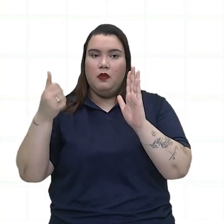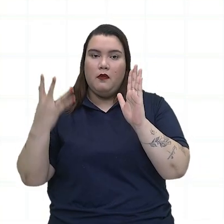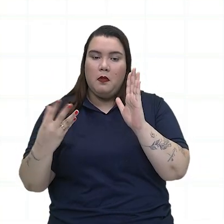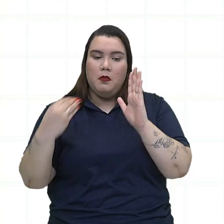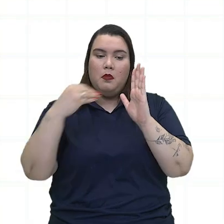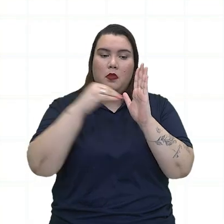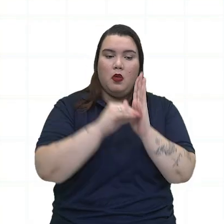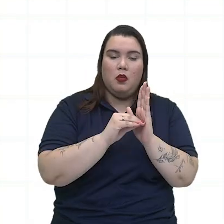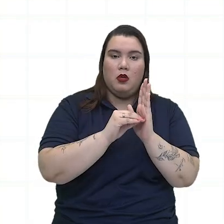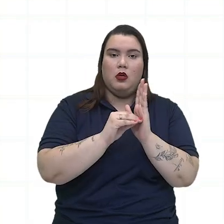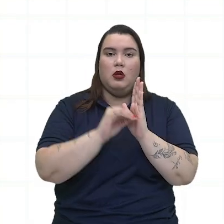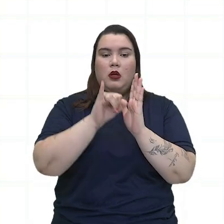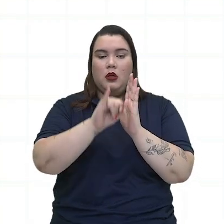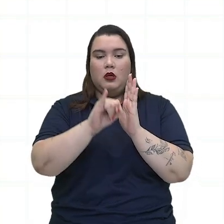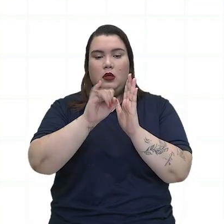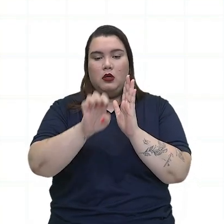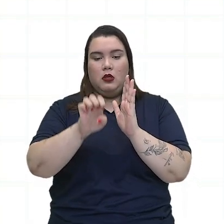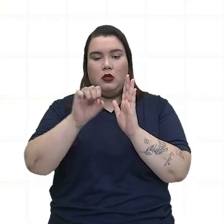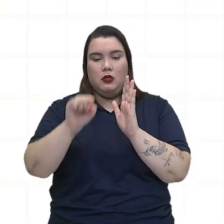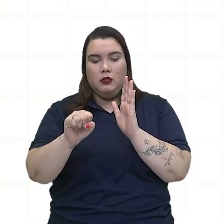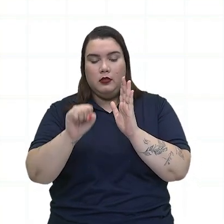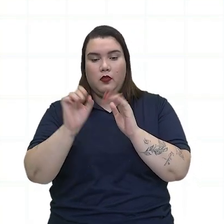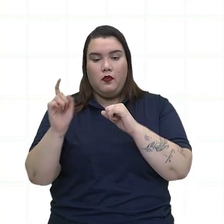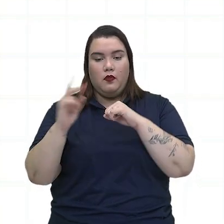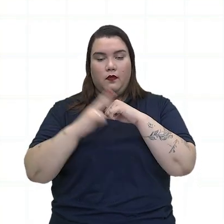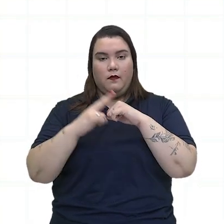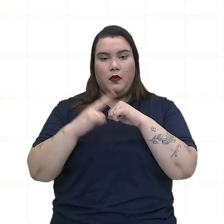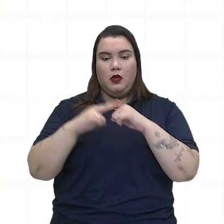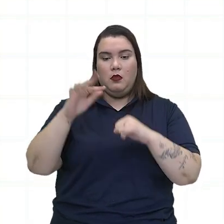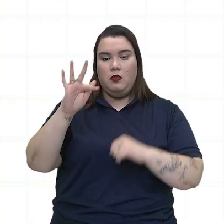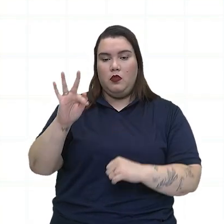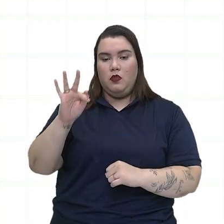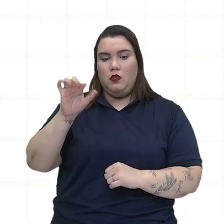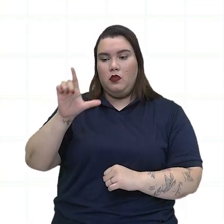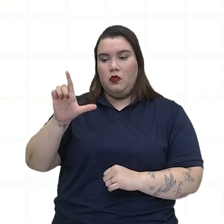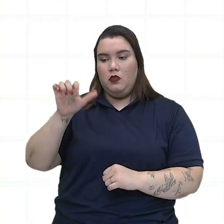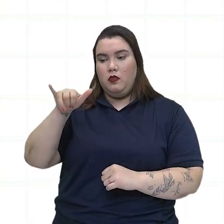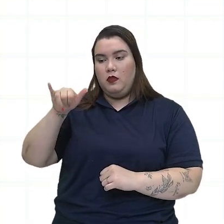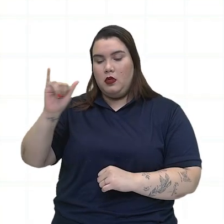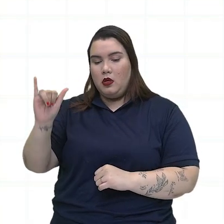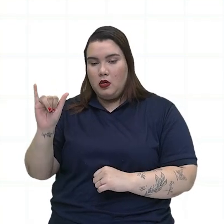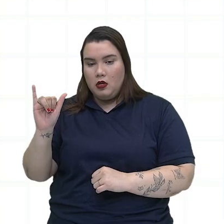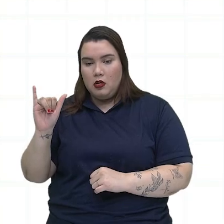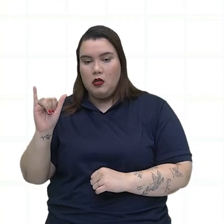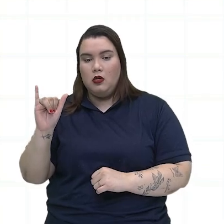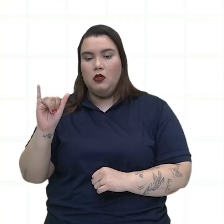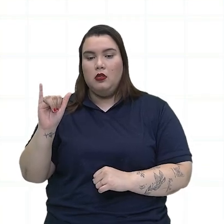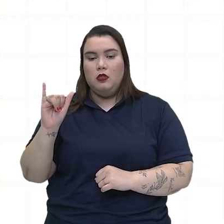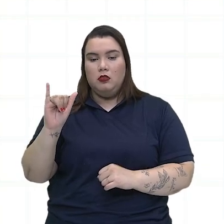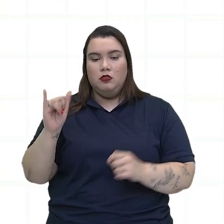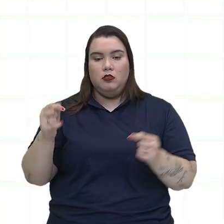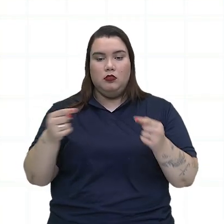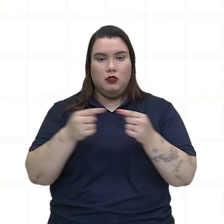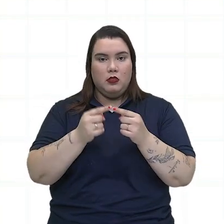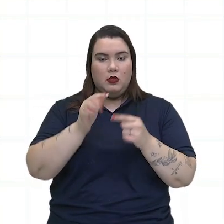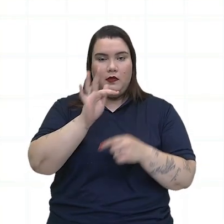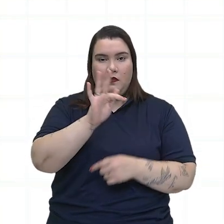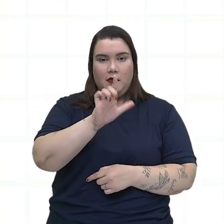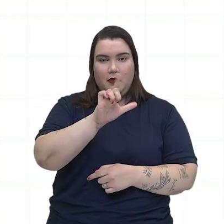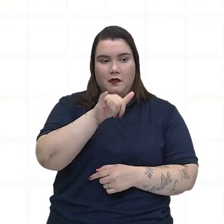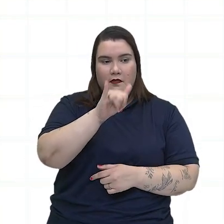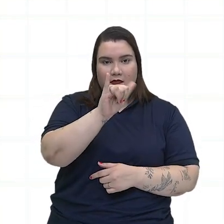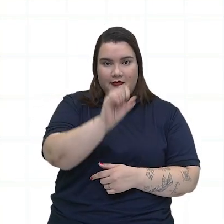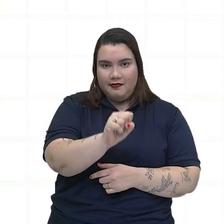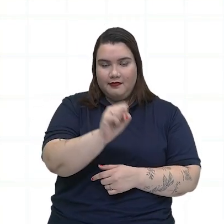dizer que, por exemplo, o verbo fly, na terceira pessoa do singular, não é só acrescentar